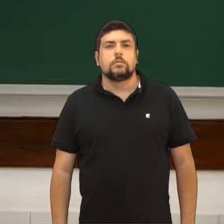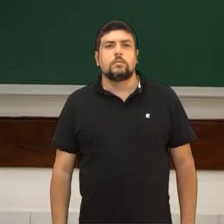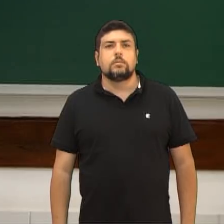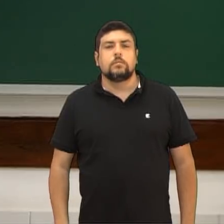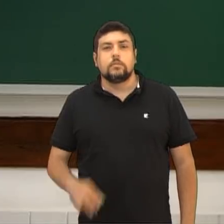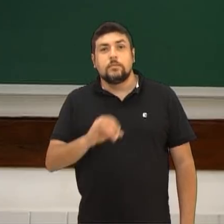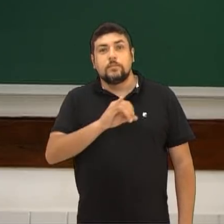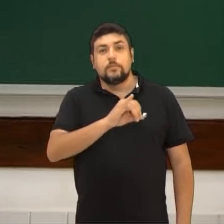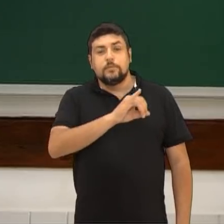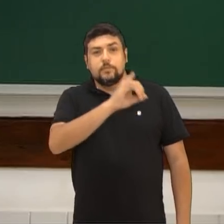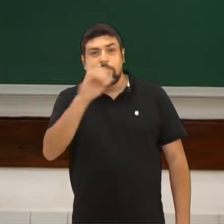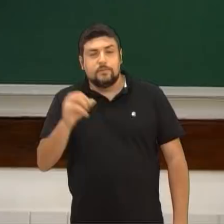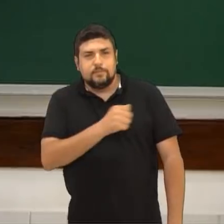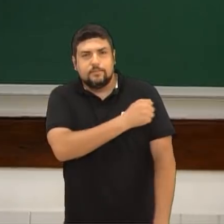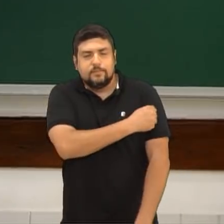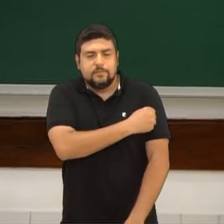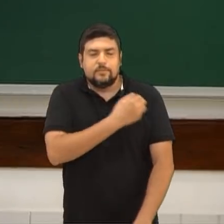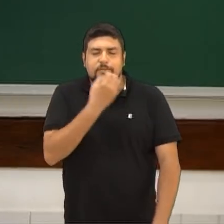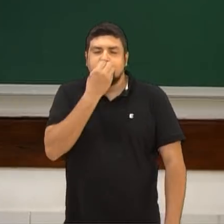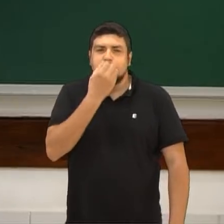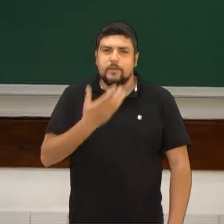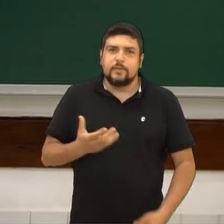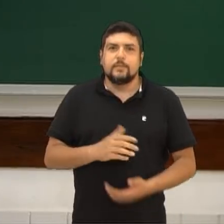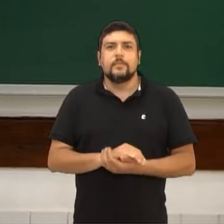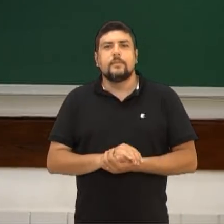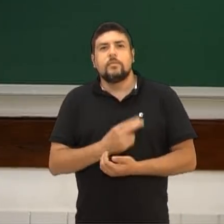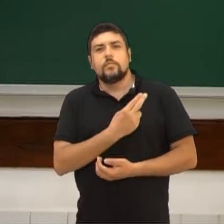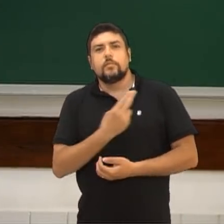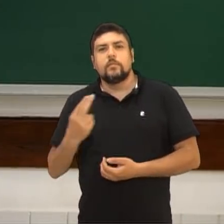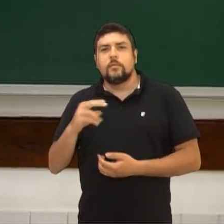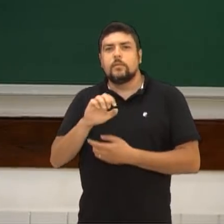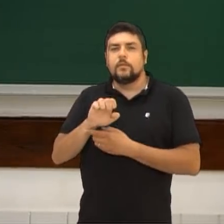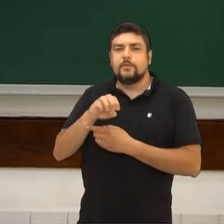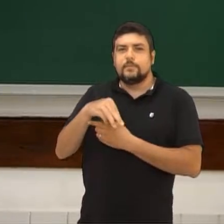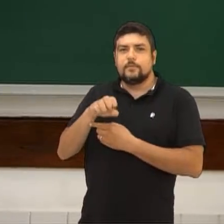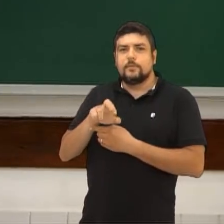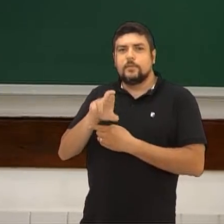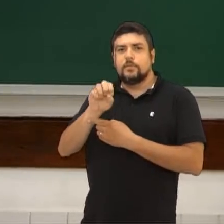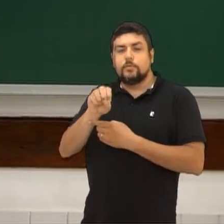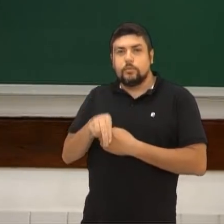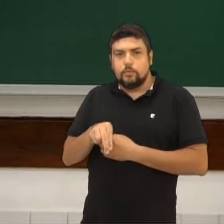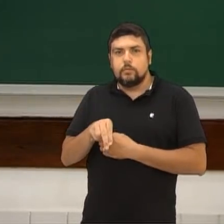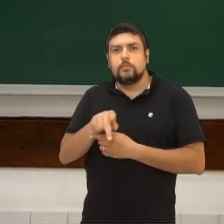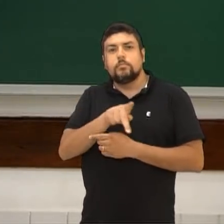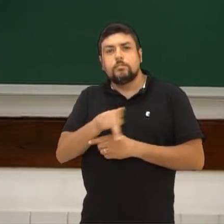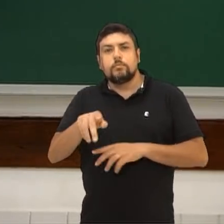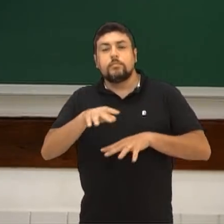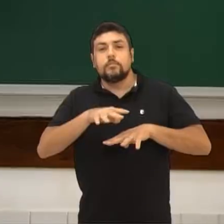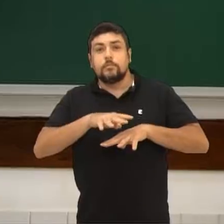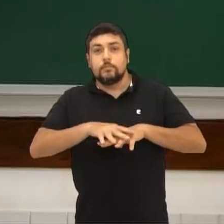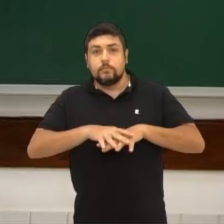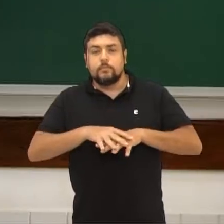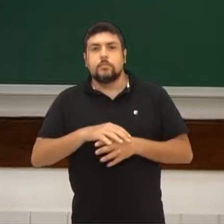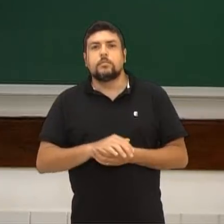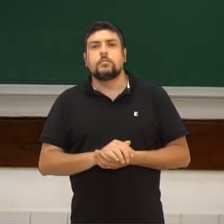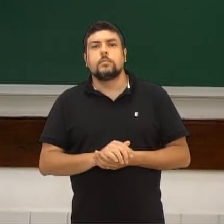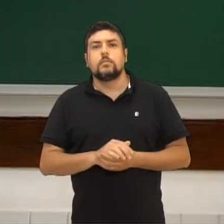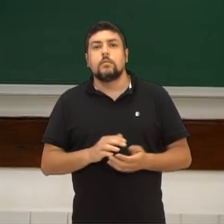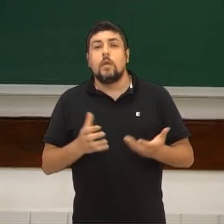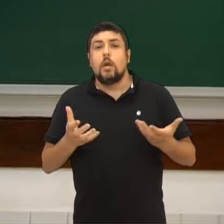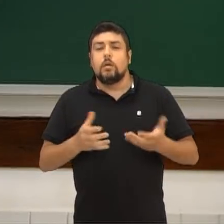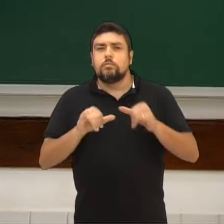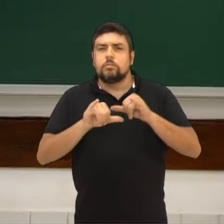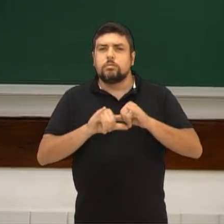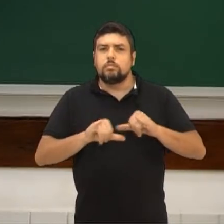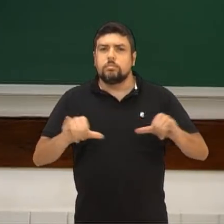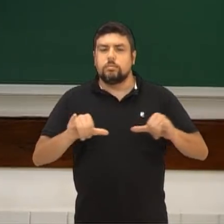Olá, alunos, tudo bem? Me chamo Emerson, sou professor de matemática e gostaria de dar alguns avisos antes de